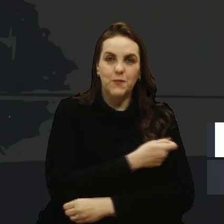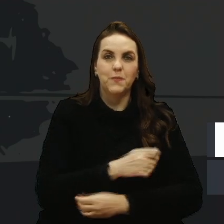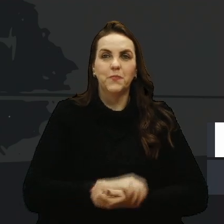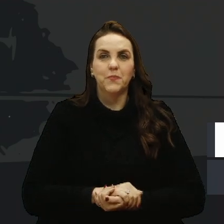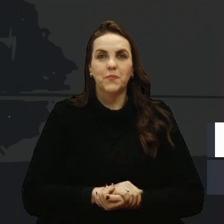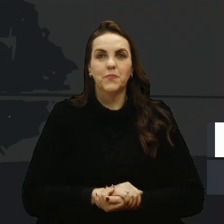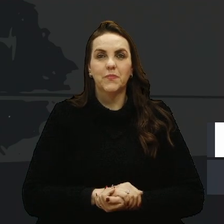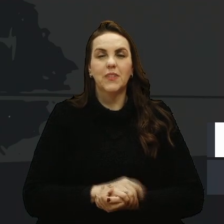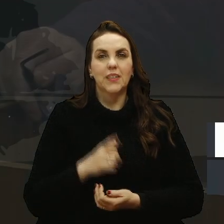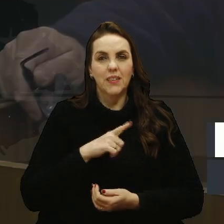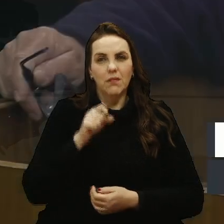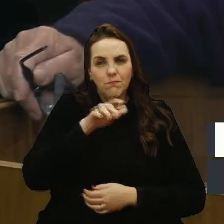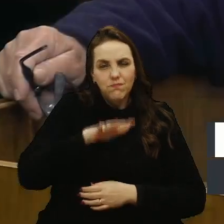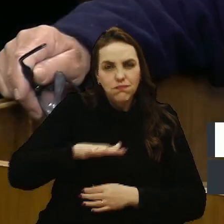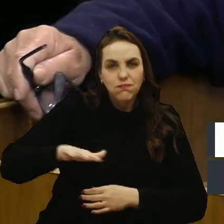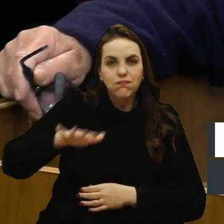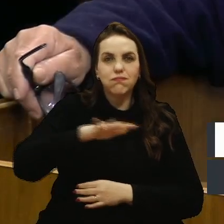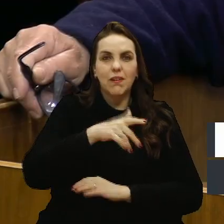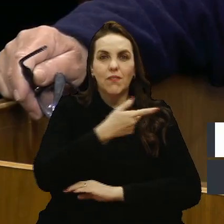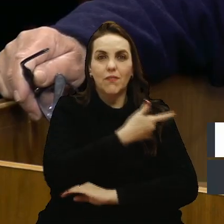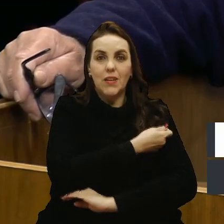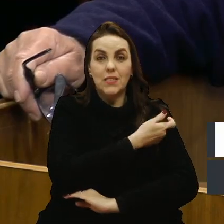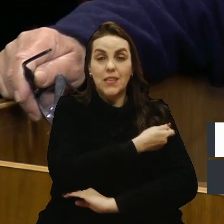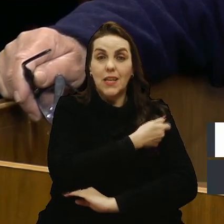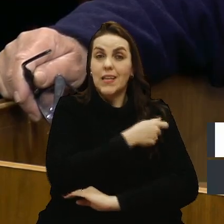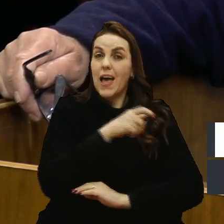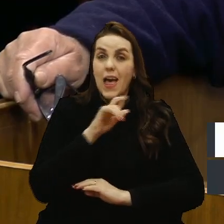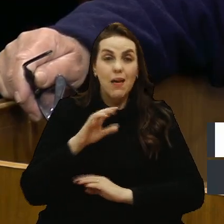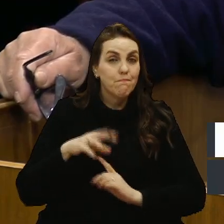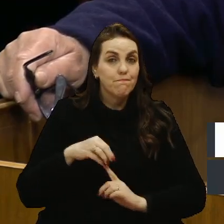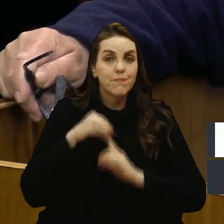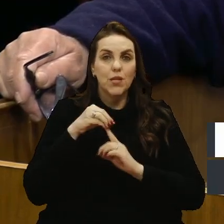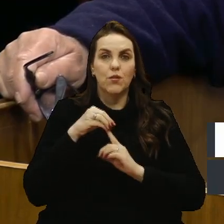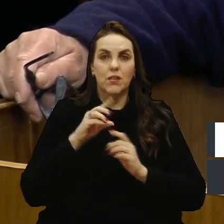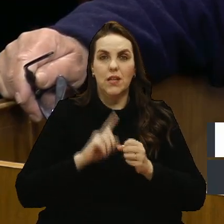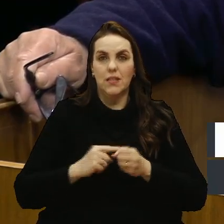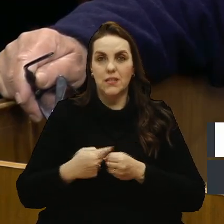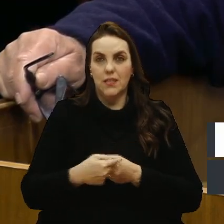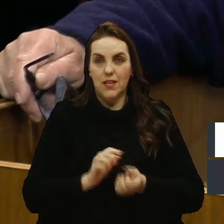Então, a cobertura vacinal volta a ser prioridade no nosso município.